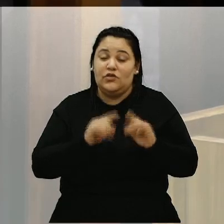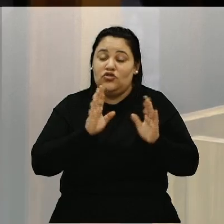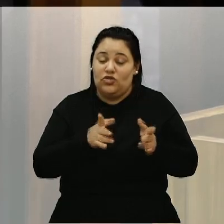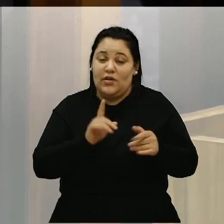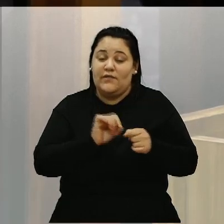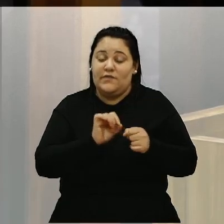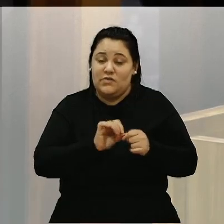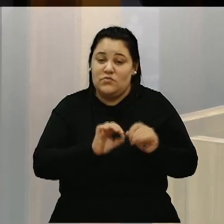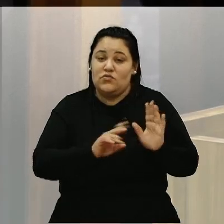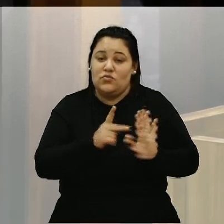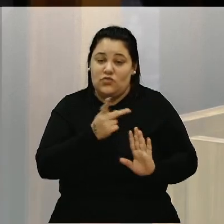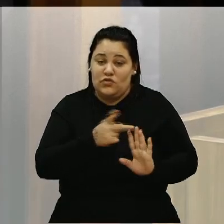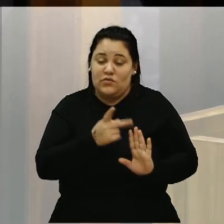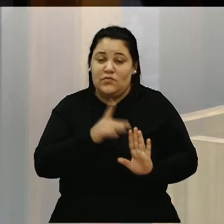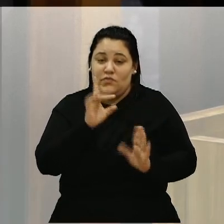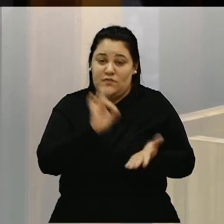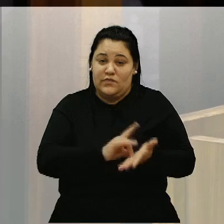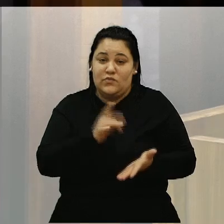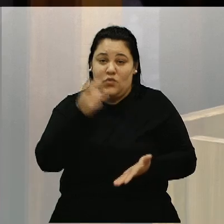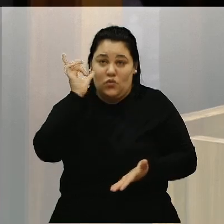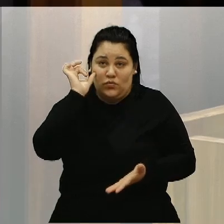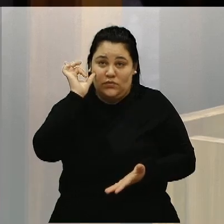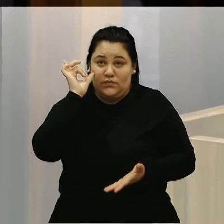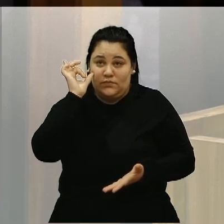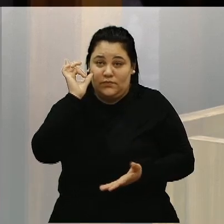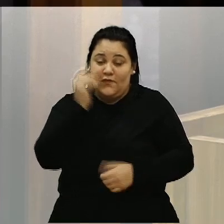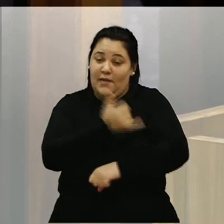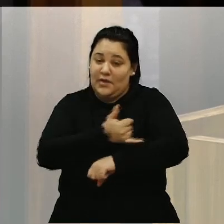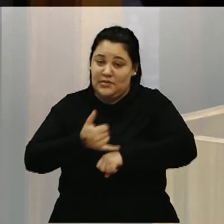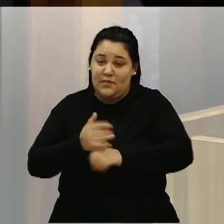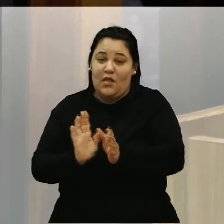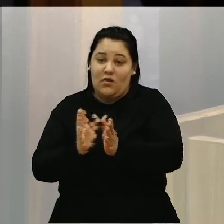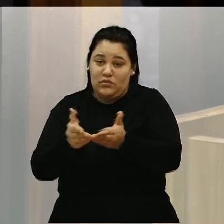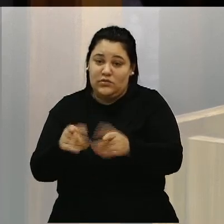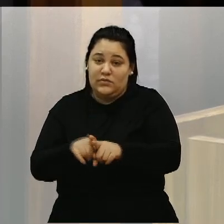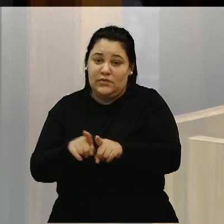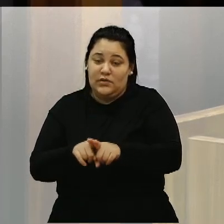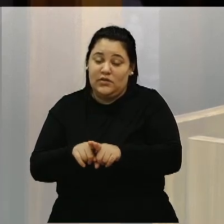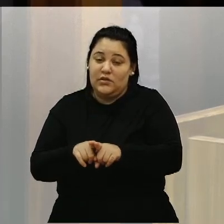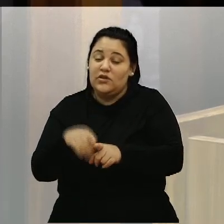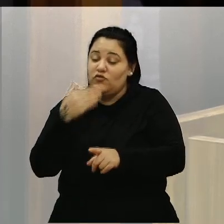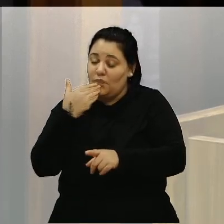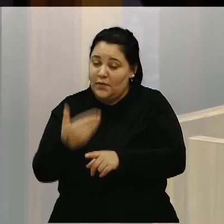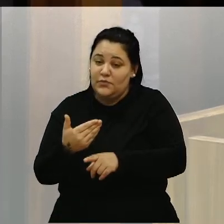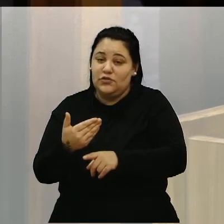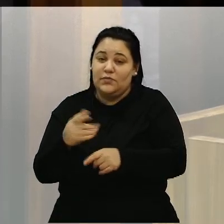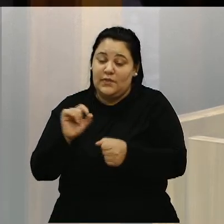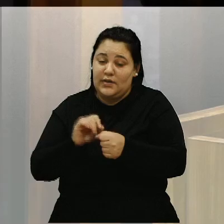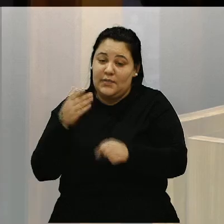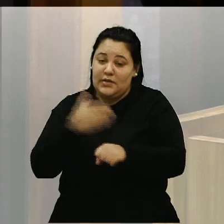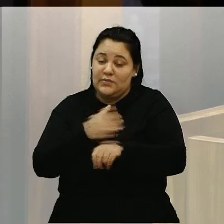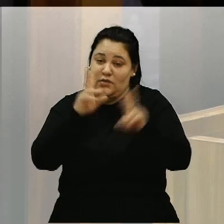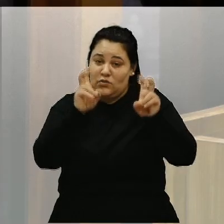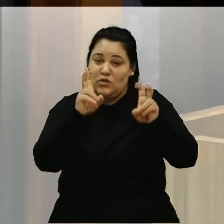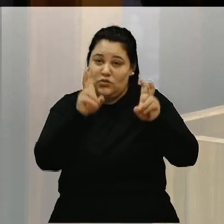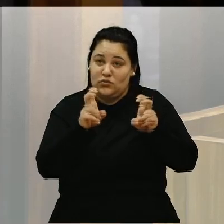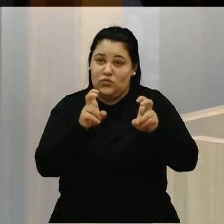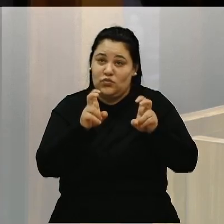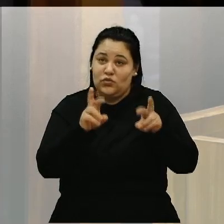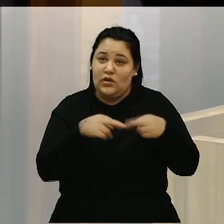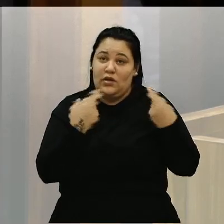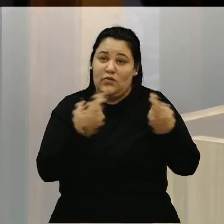já protocolamos no dia de ontem. Vai passar pelas comissões e nós vamos solicitar para ser pautado em sessão para derrubada